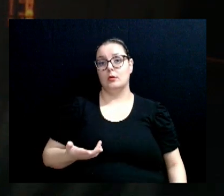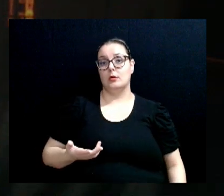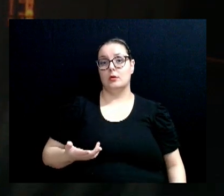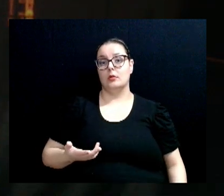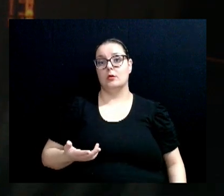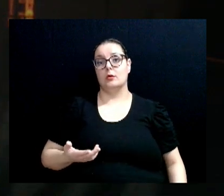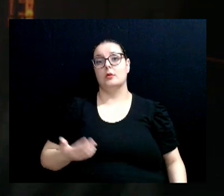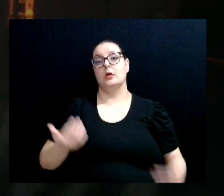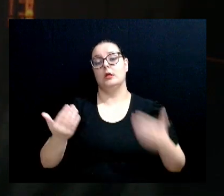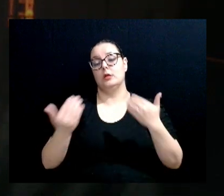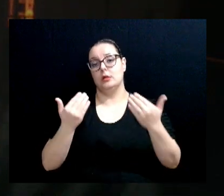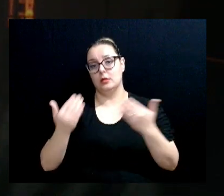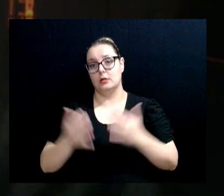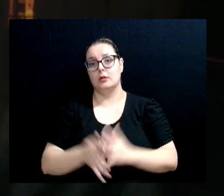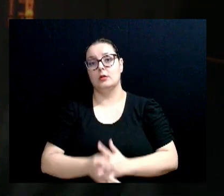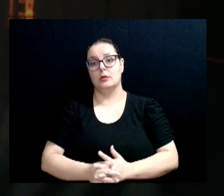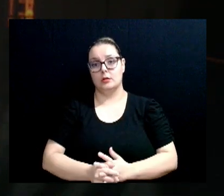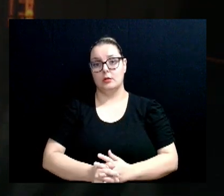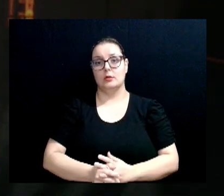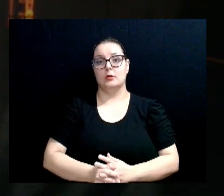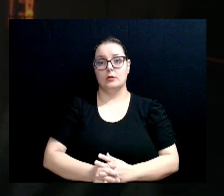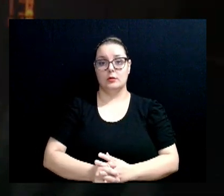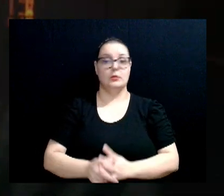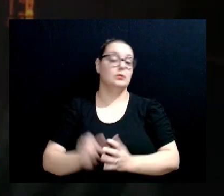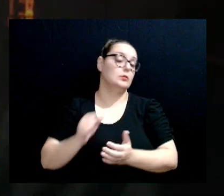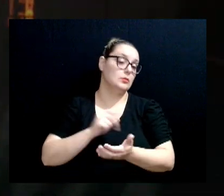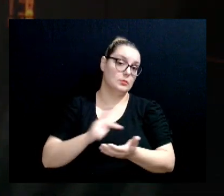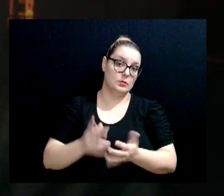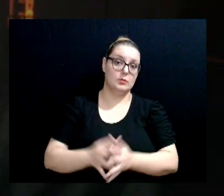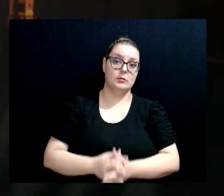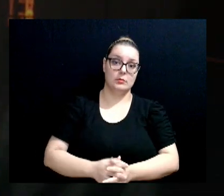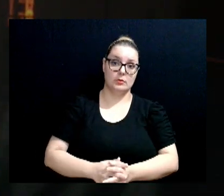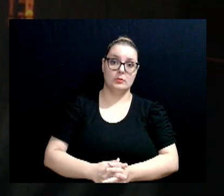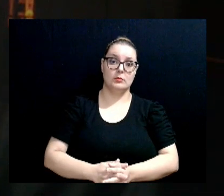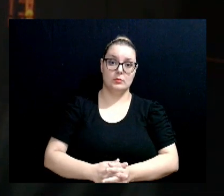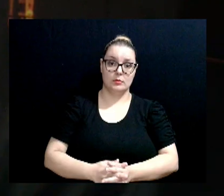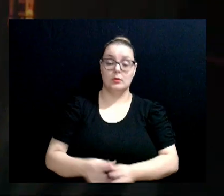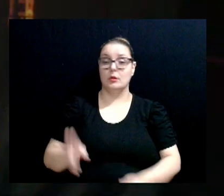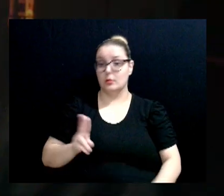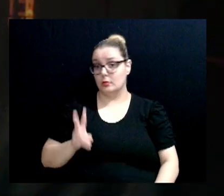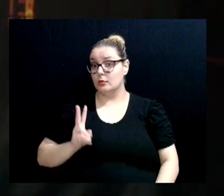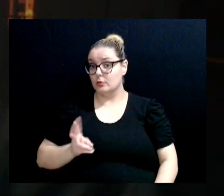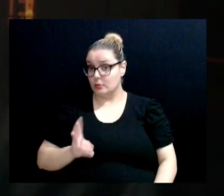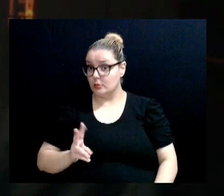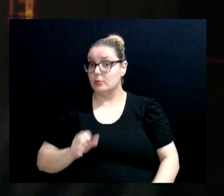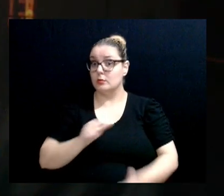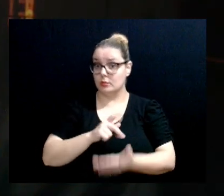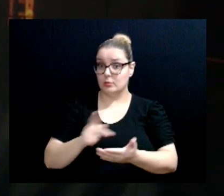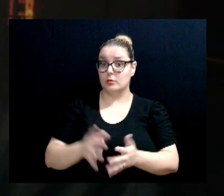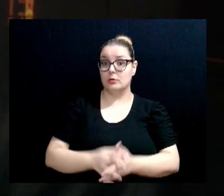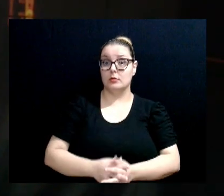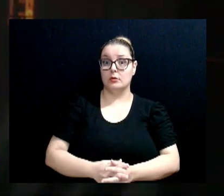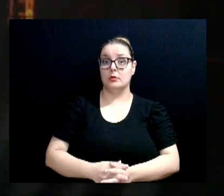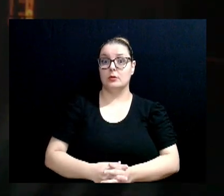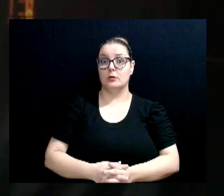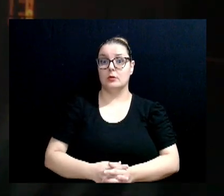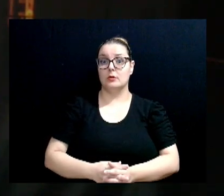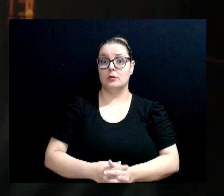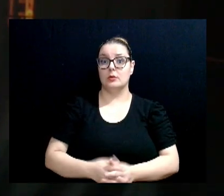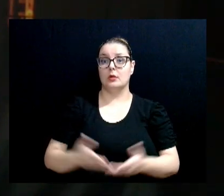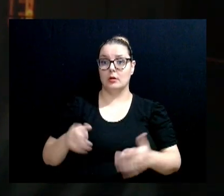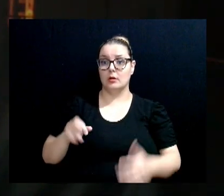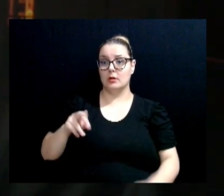comparação, por conta dos aplicativos, do uso constante dos aplicativos, né? Agora, Renata, na questão